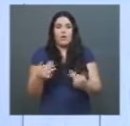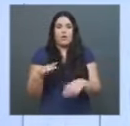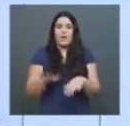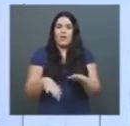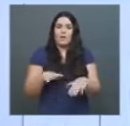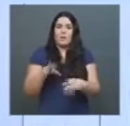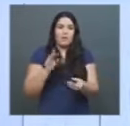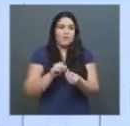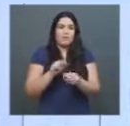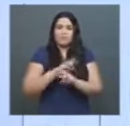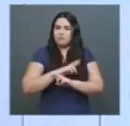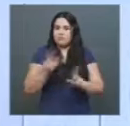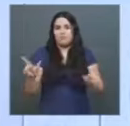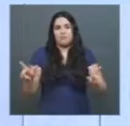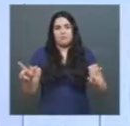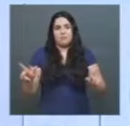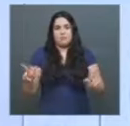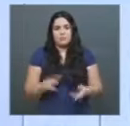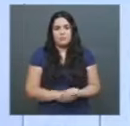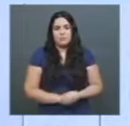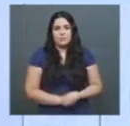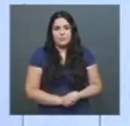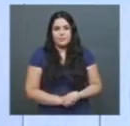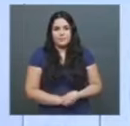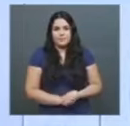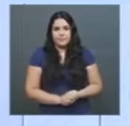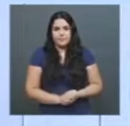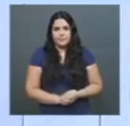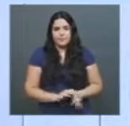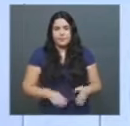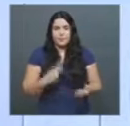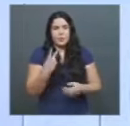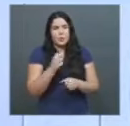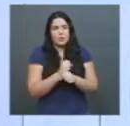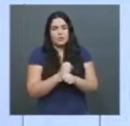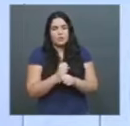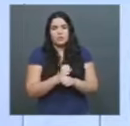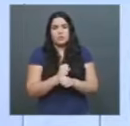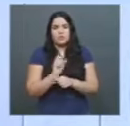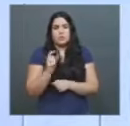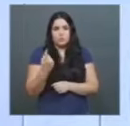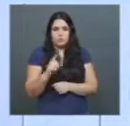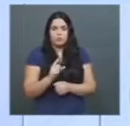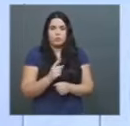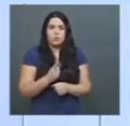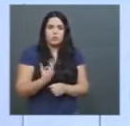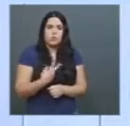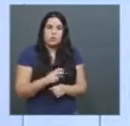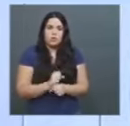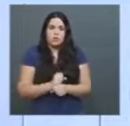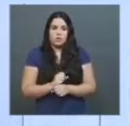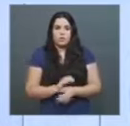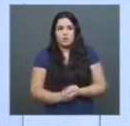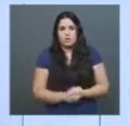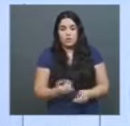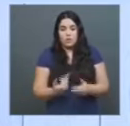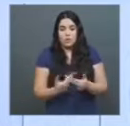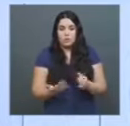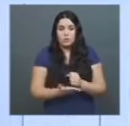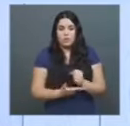e resultados diferentes. Então, nos últimos 2 anos, as ações básicas estão sendo na questão